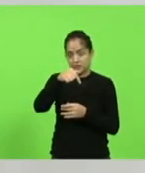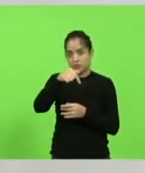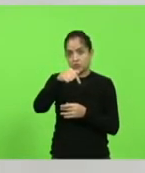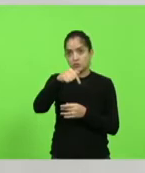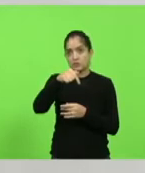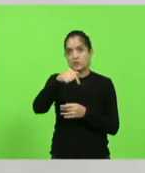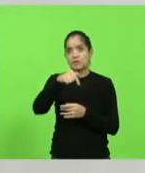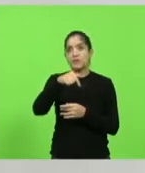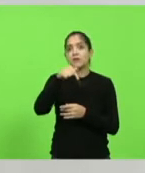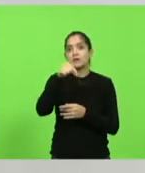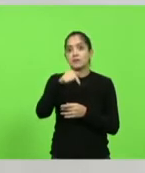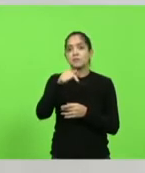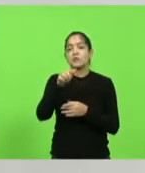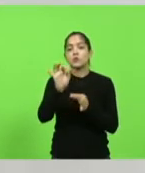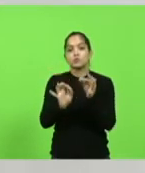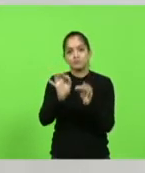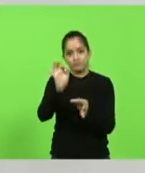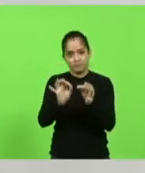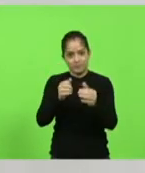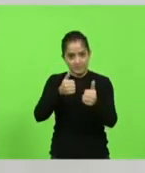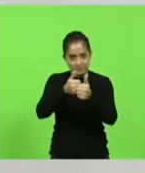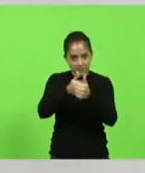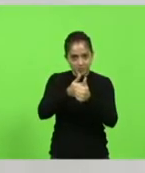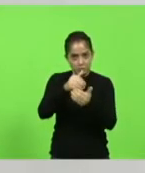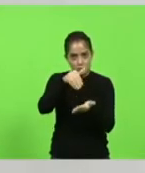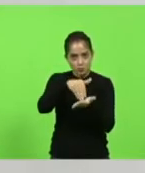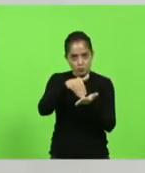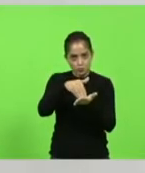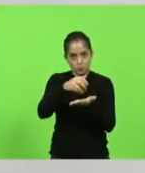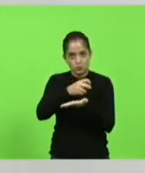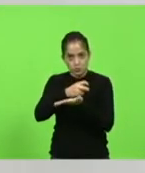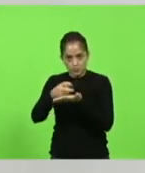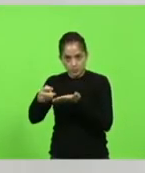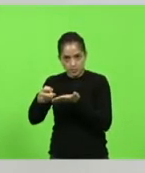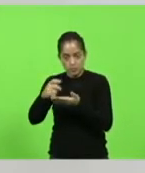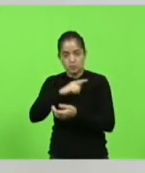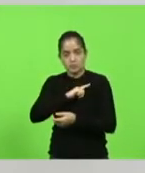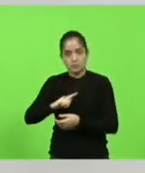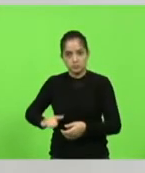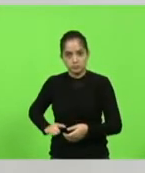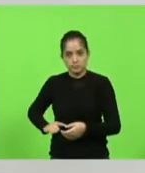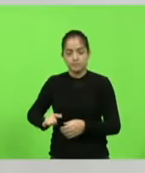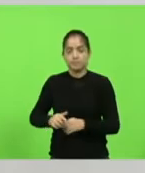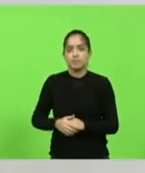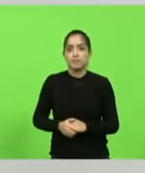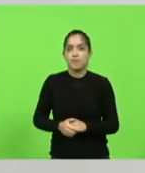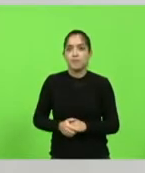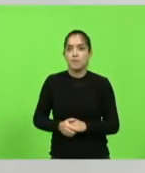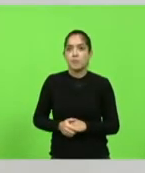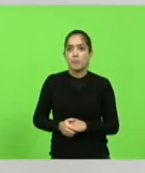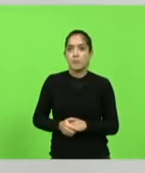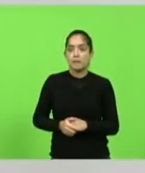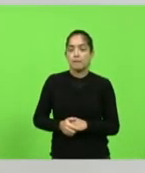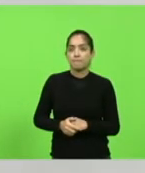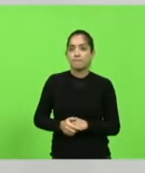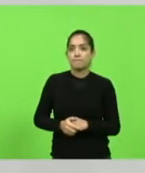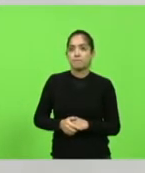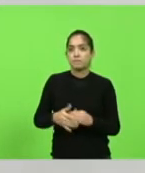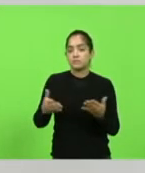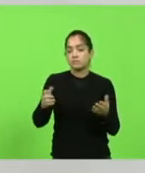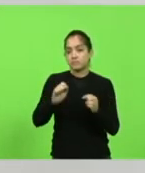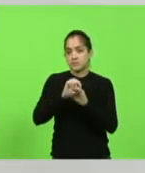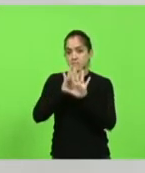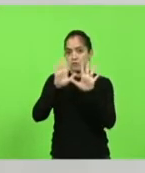o julgamento do último impeachment do governador Carlos Moisés. Ficou muito claro